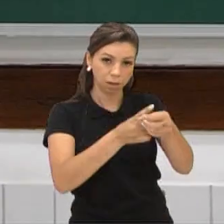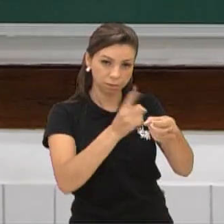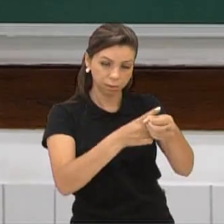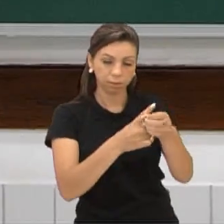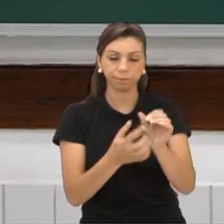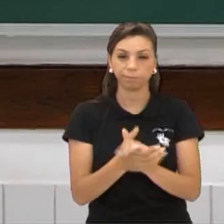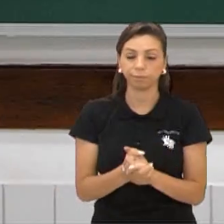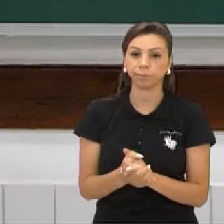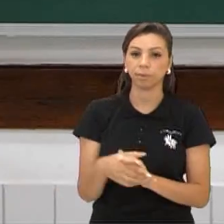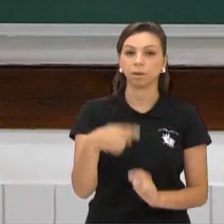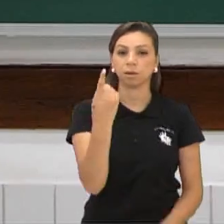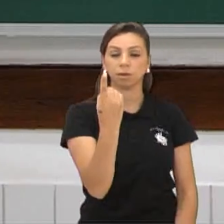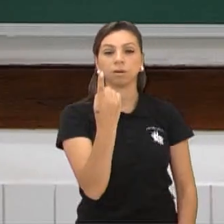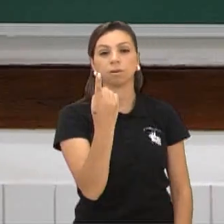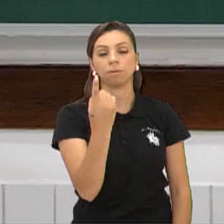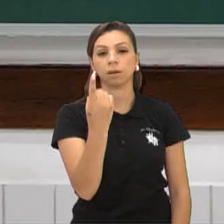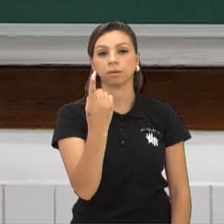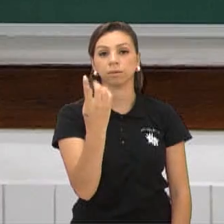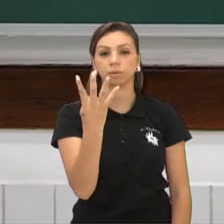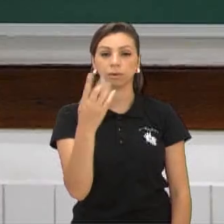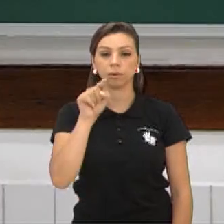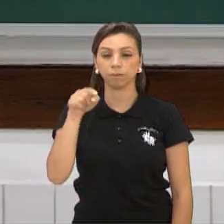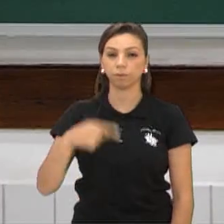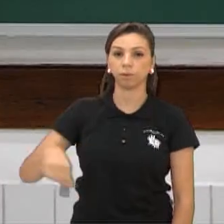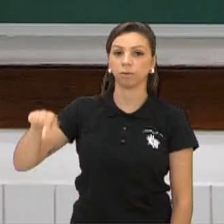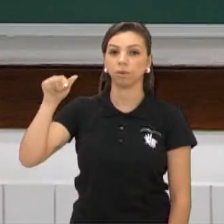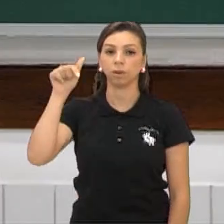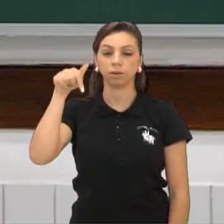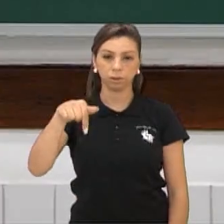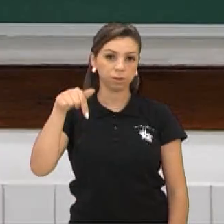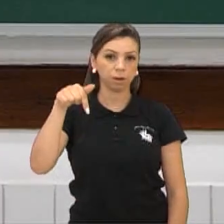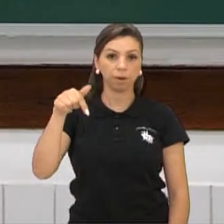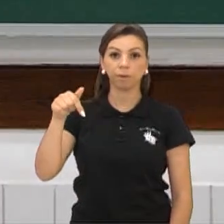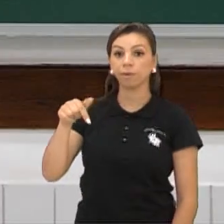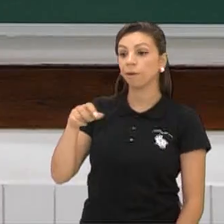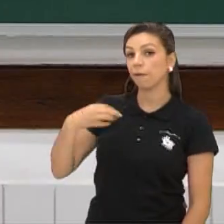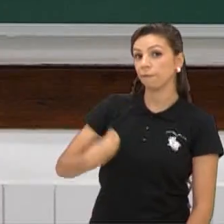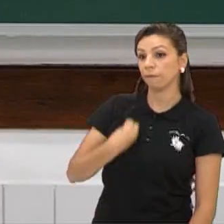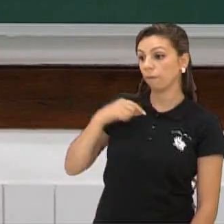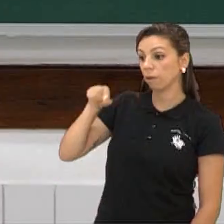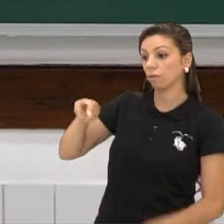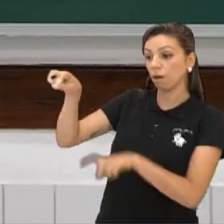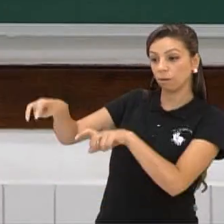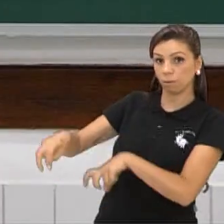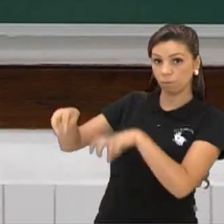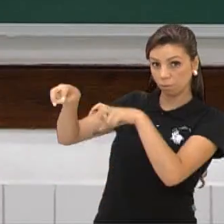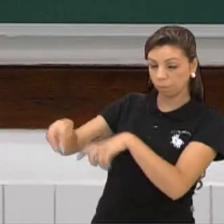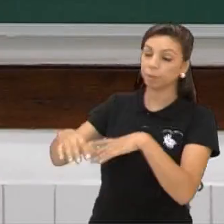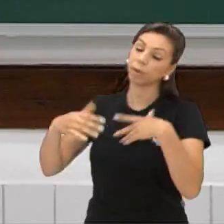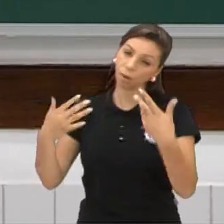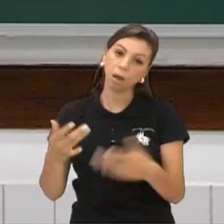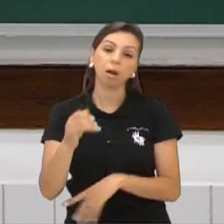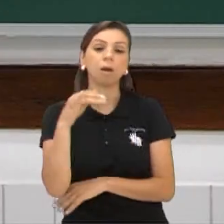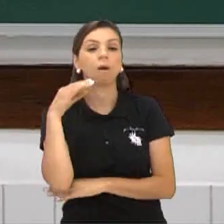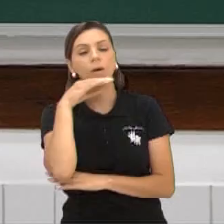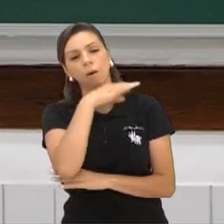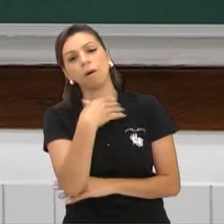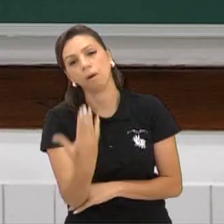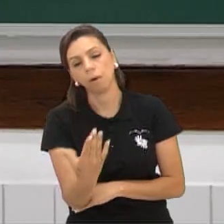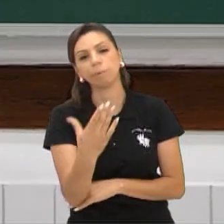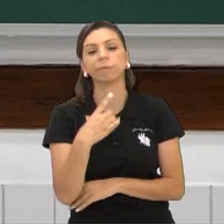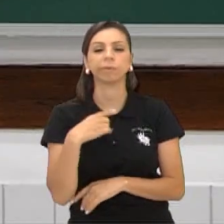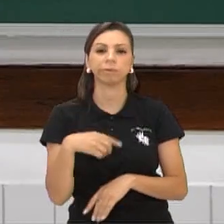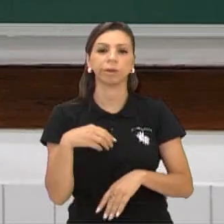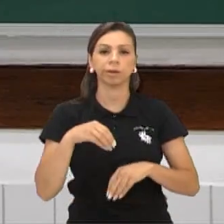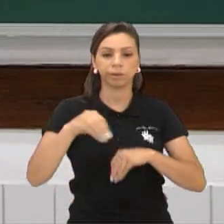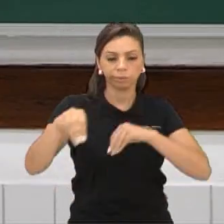e 14,7 ou 15 no ambiente rural. Isso, logicamente, diversificando dentro dos